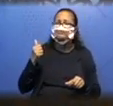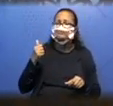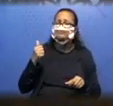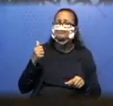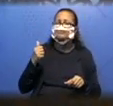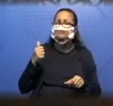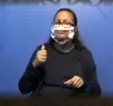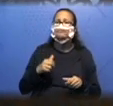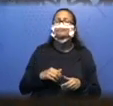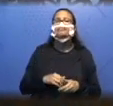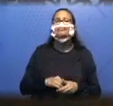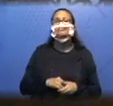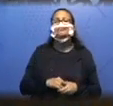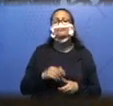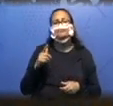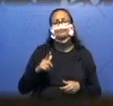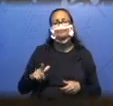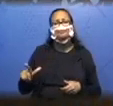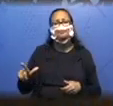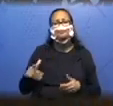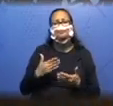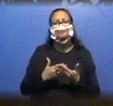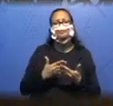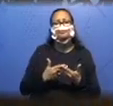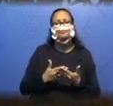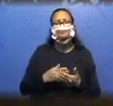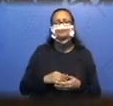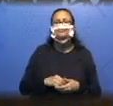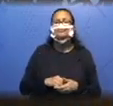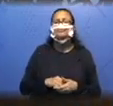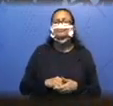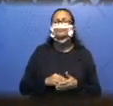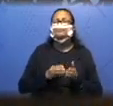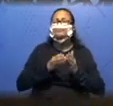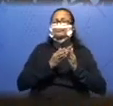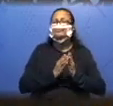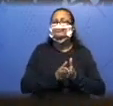consegue gravar melhor, né? Então vamos dar sequência?